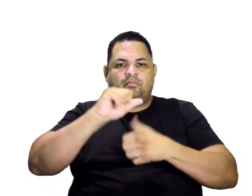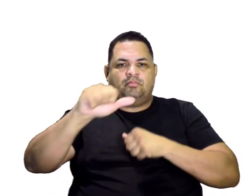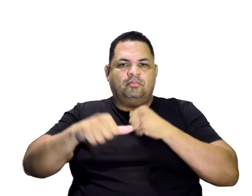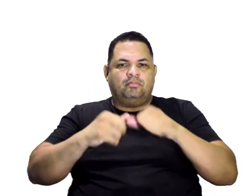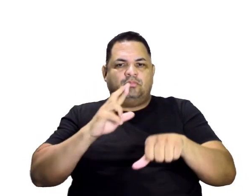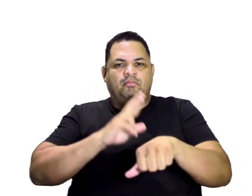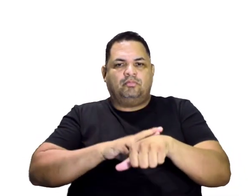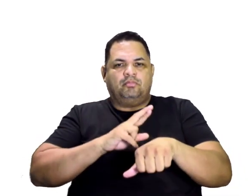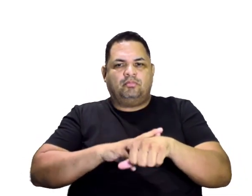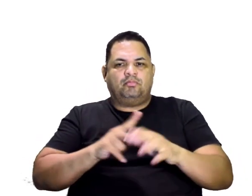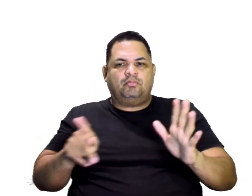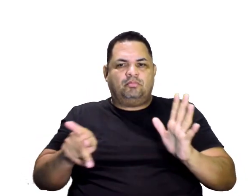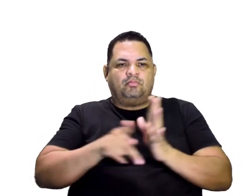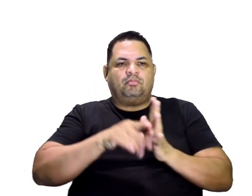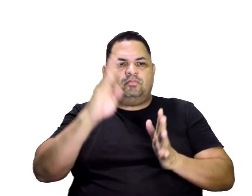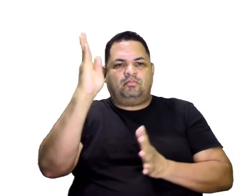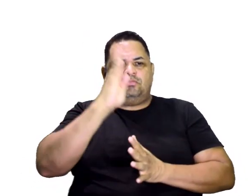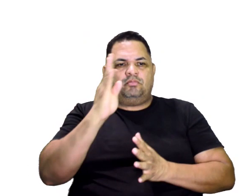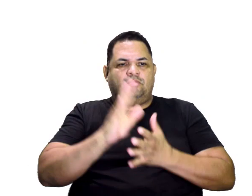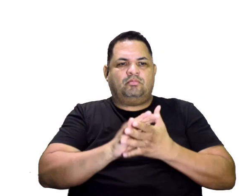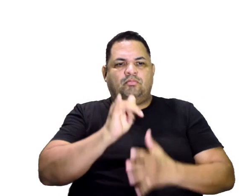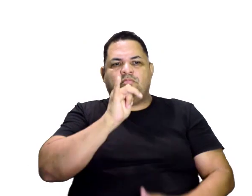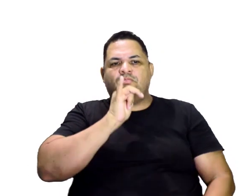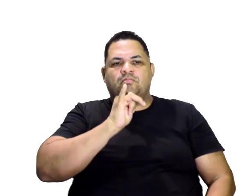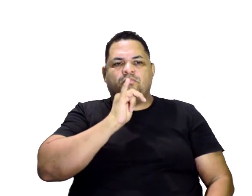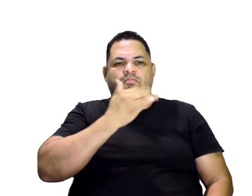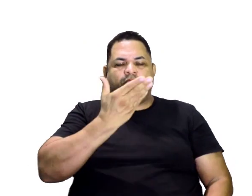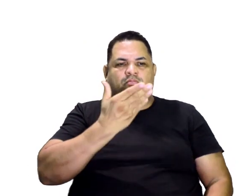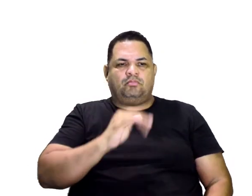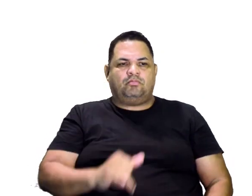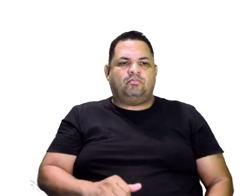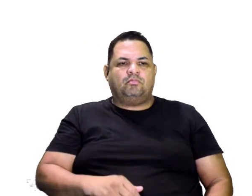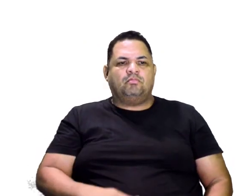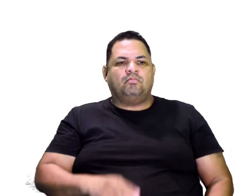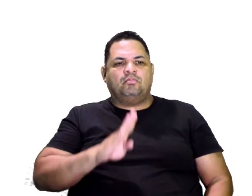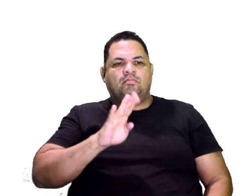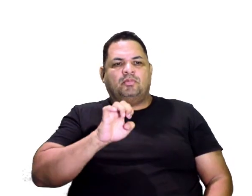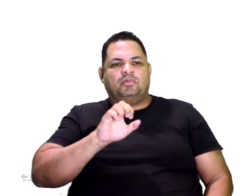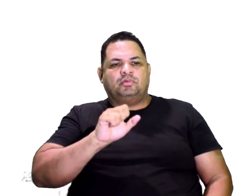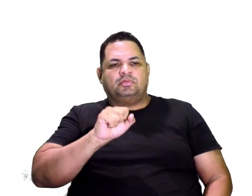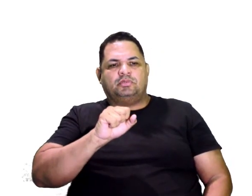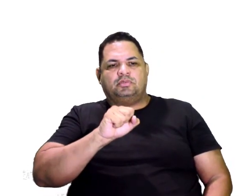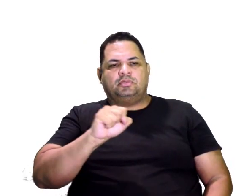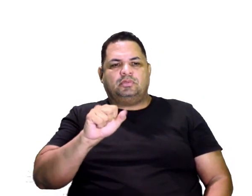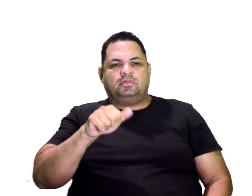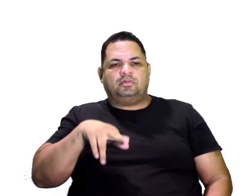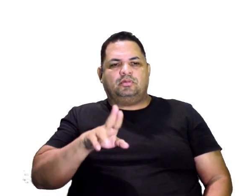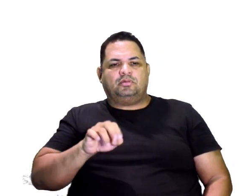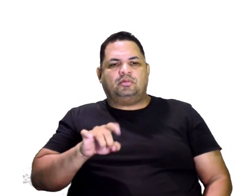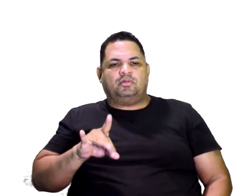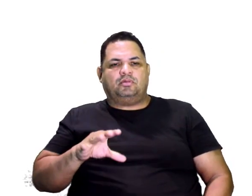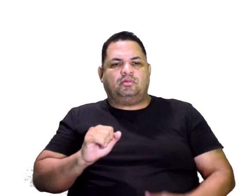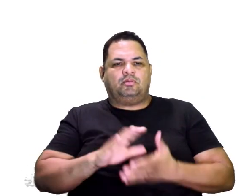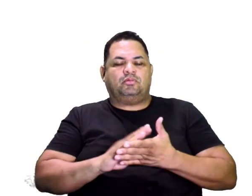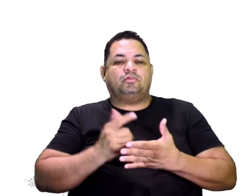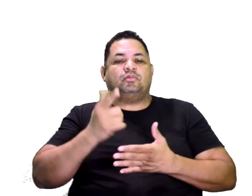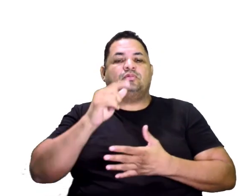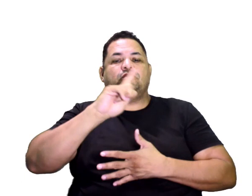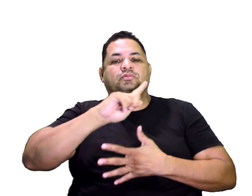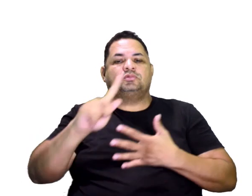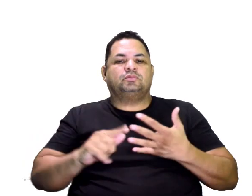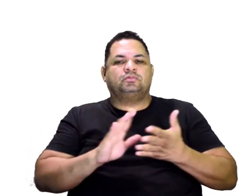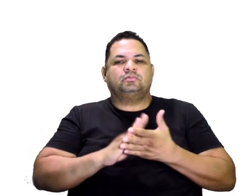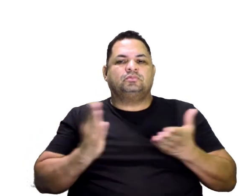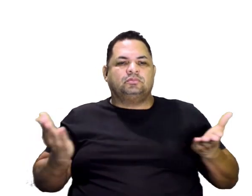se transformaria em ritmos tipicamente brasileiros, como, por exemplo, bossa nova e outros gêneros musicais